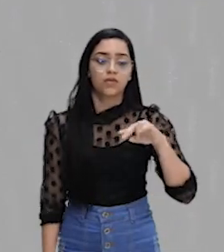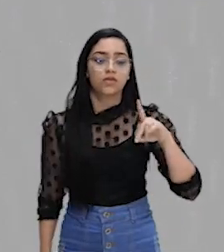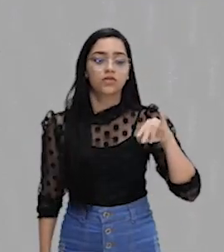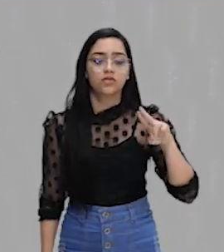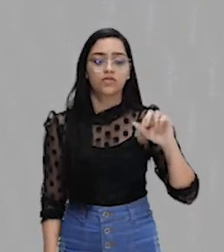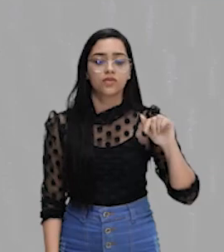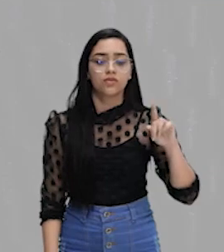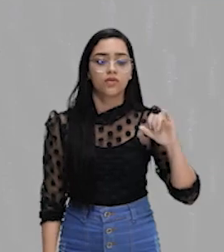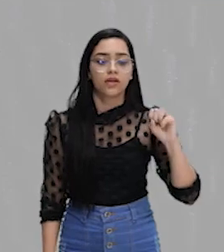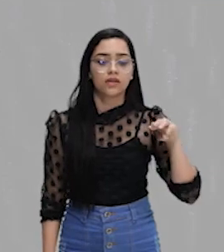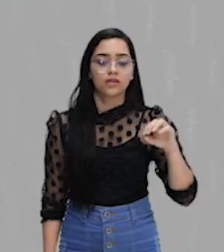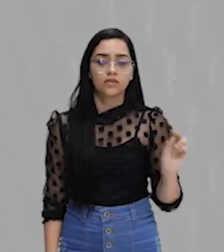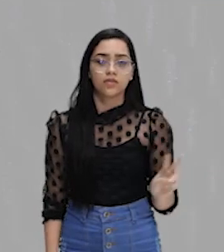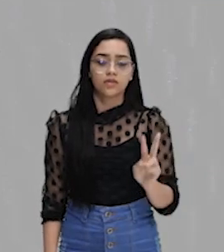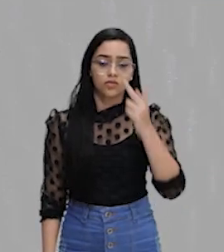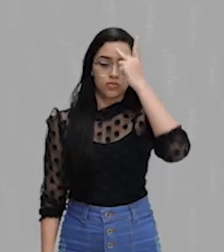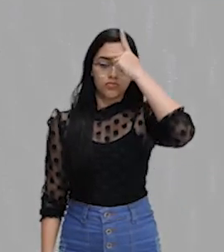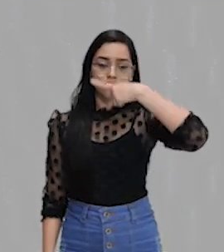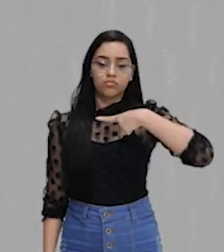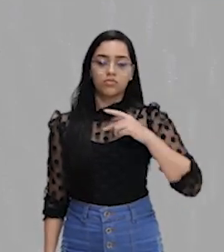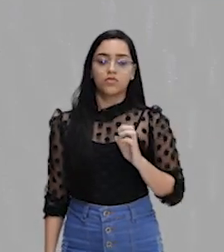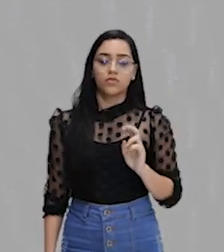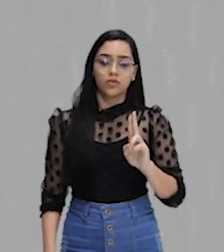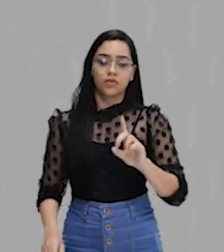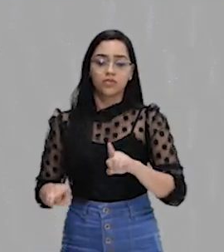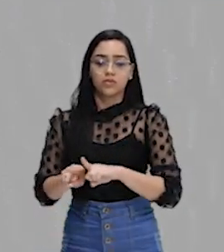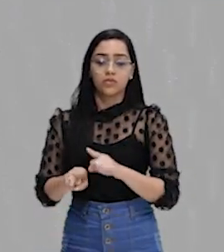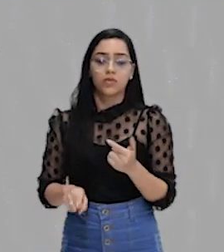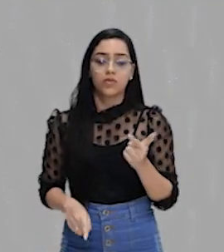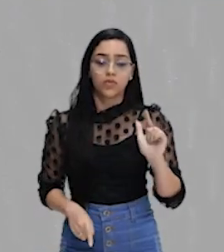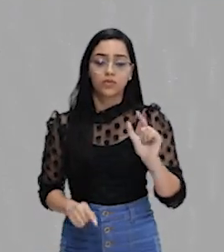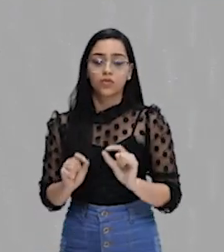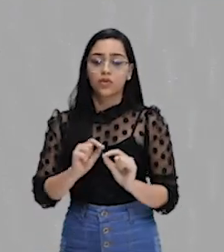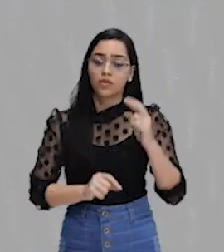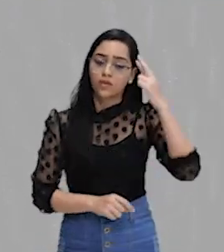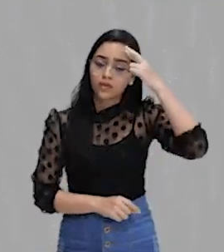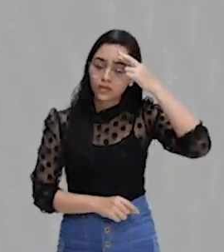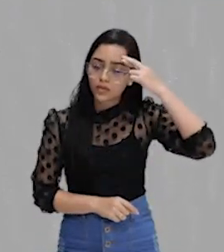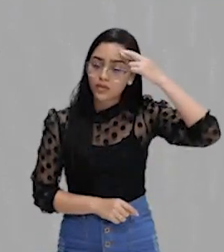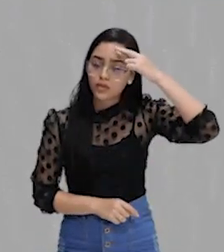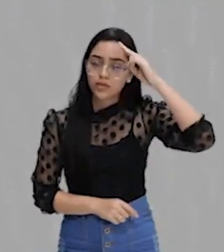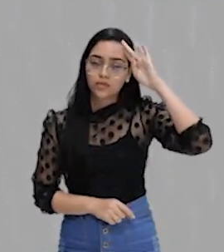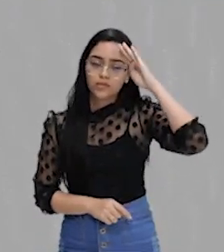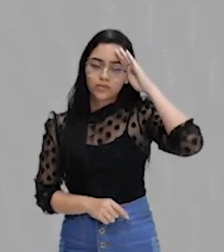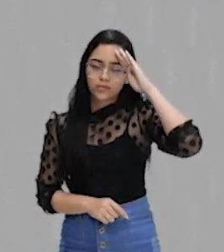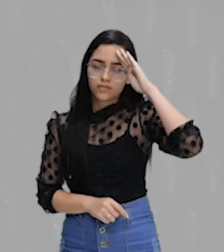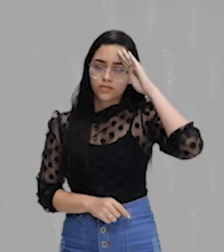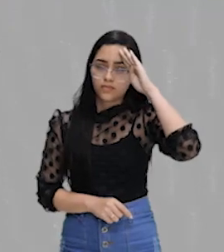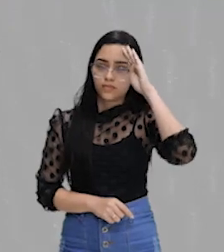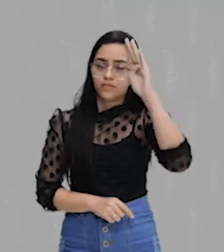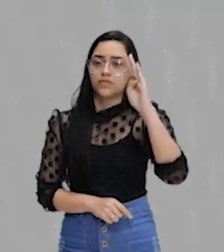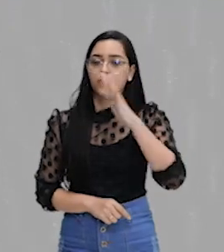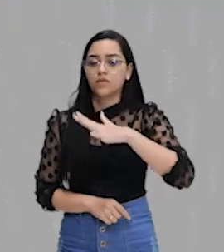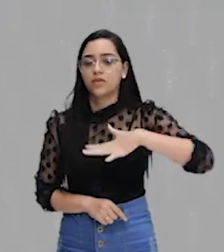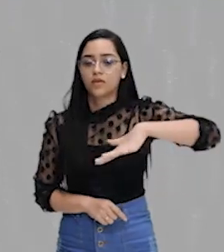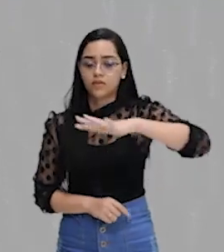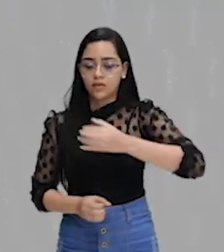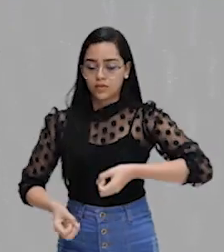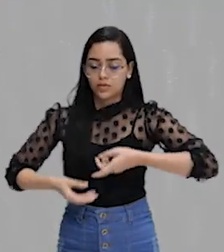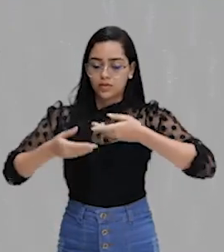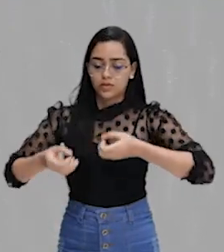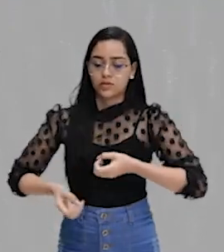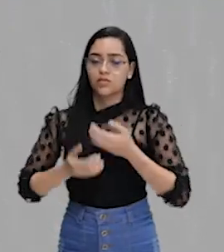individualismo, a valorização do eu. Uma outra característica é o racionalismo, principalmente dentro do campo da expressão